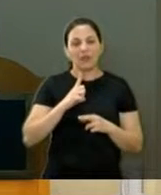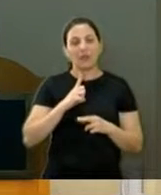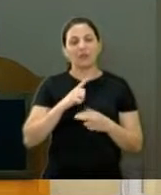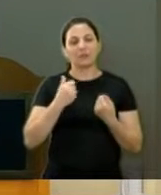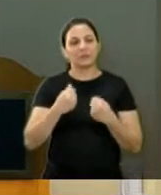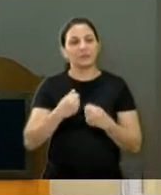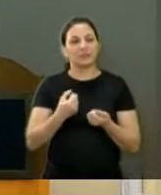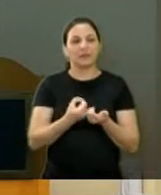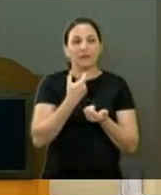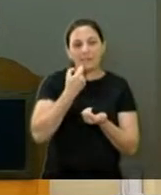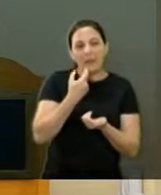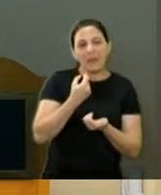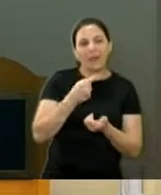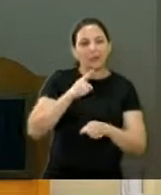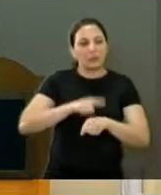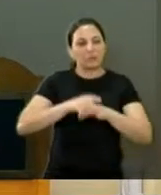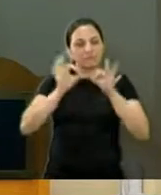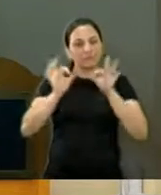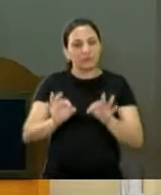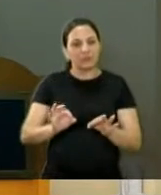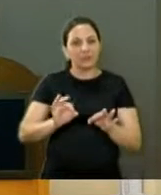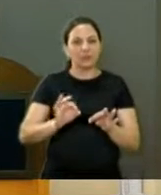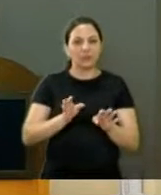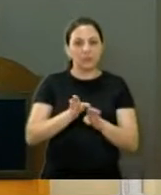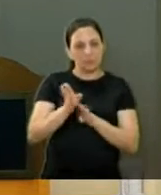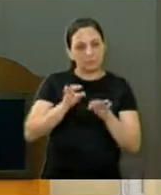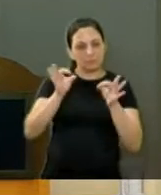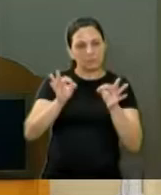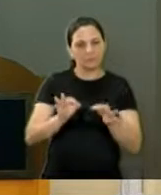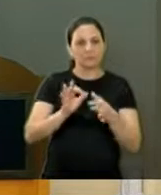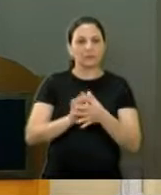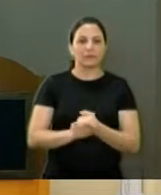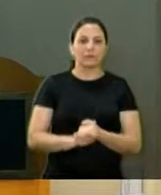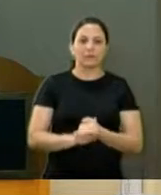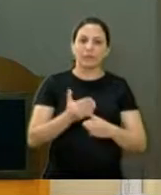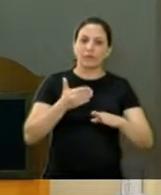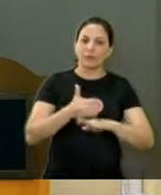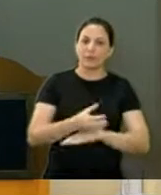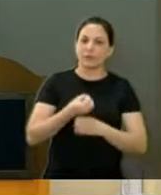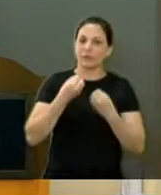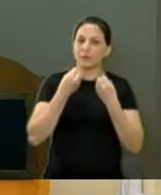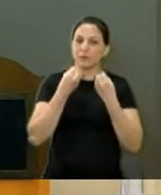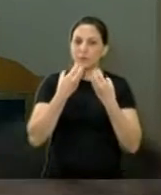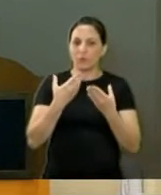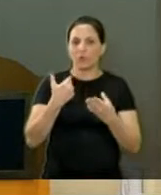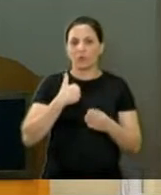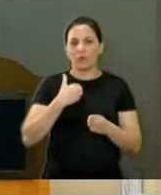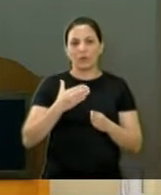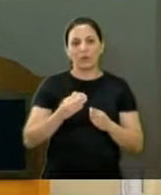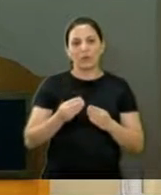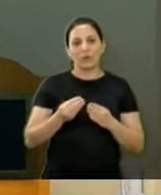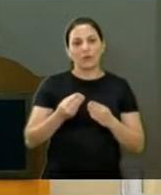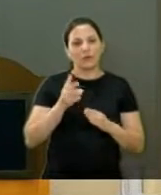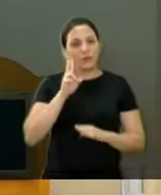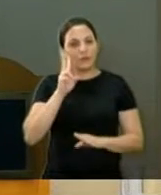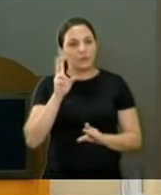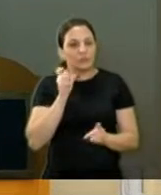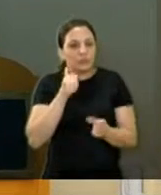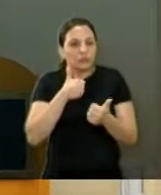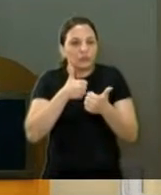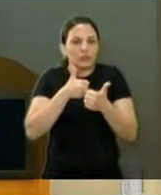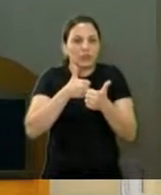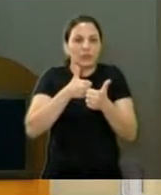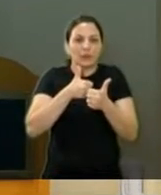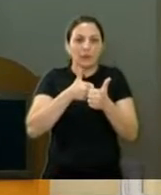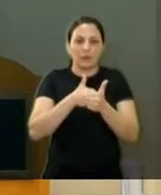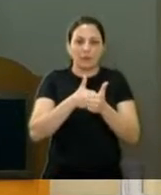e assim vai foi um fã visita muito boa acompanhei de perto como